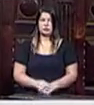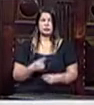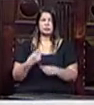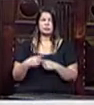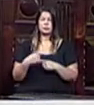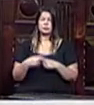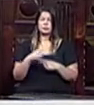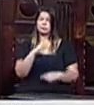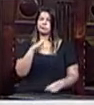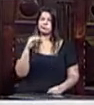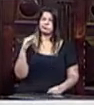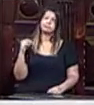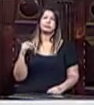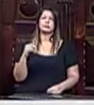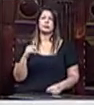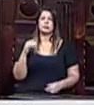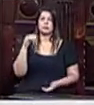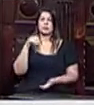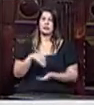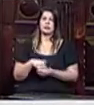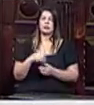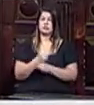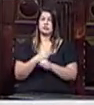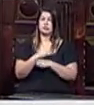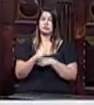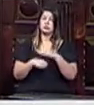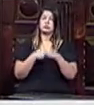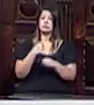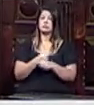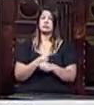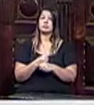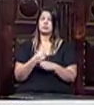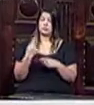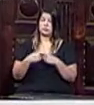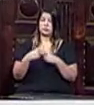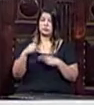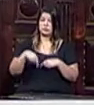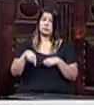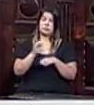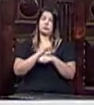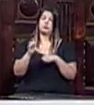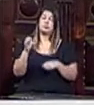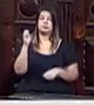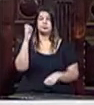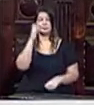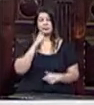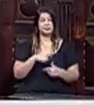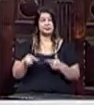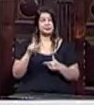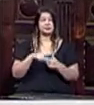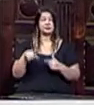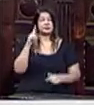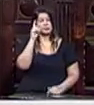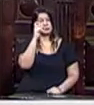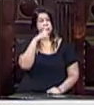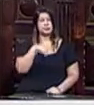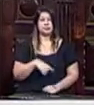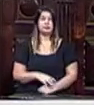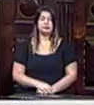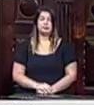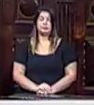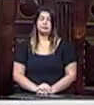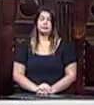para 2018, quando ainda está em vigor exatamente a prorrogação até dezembro